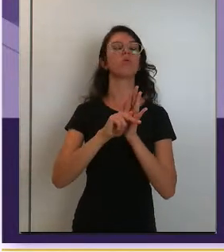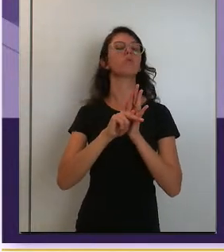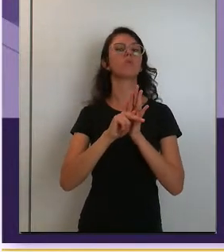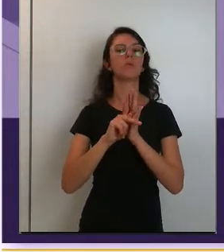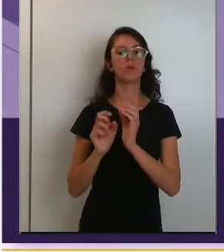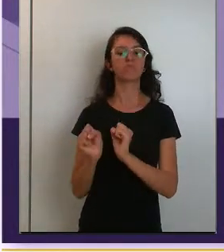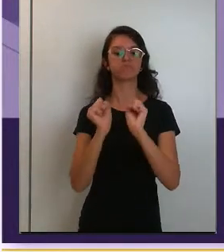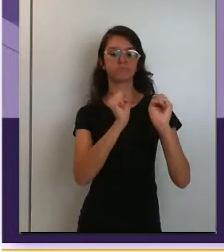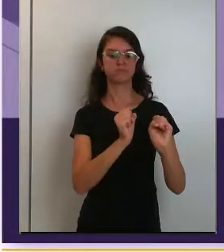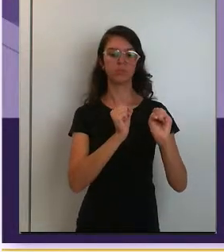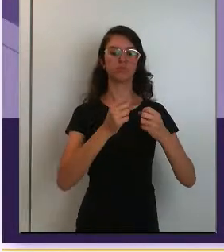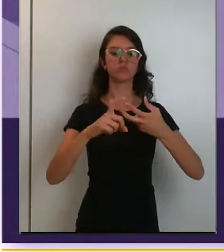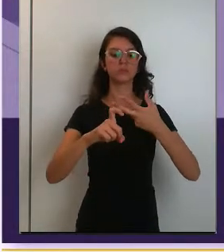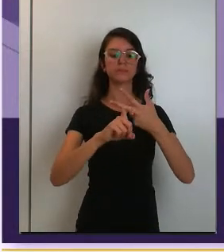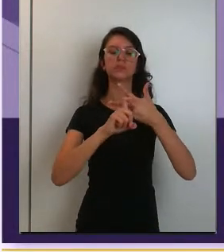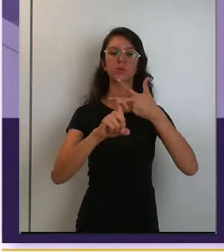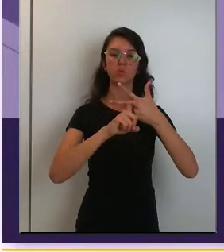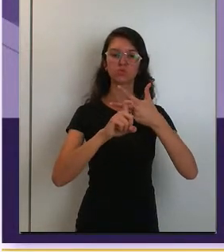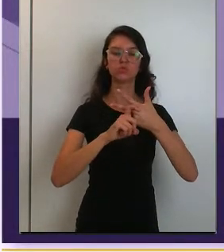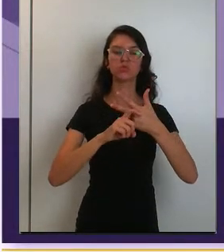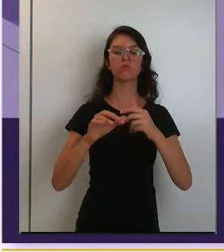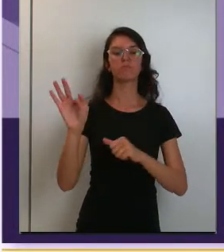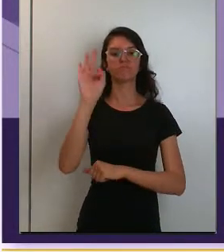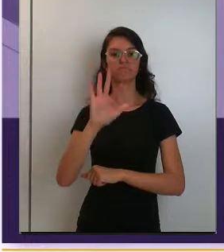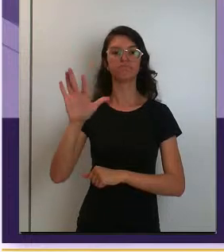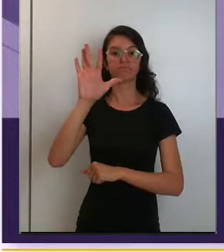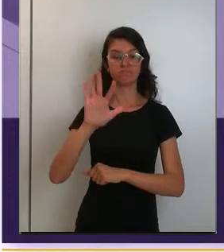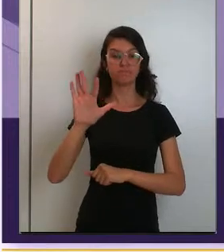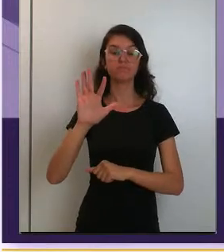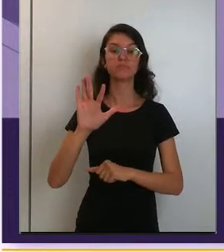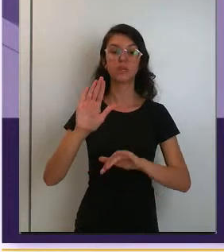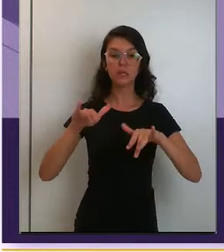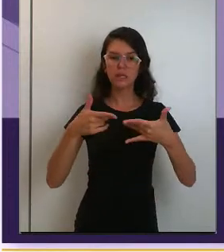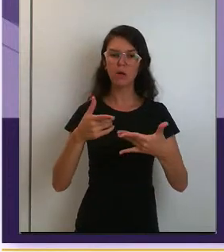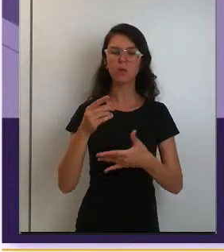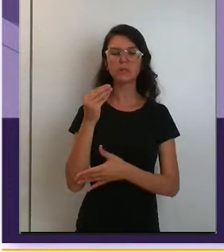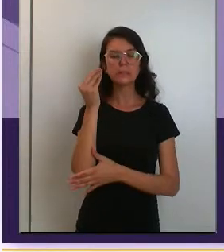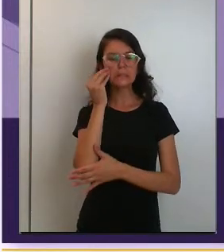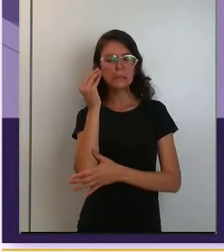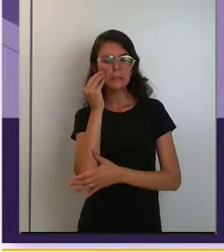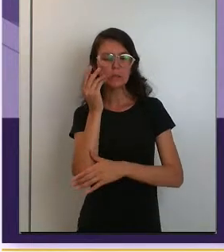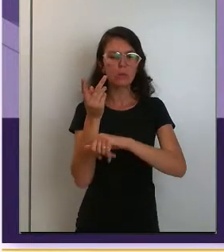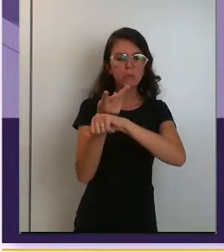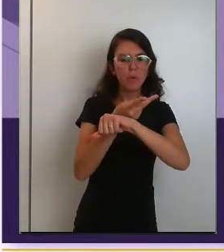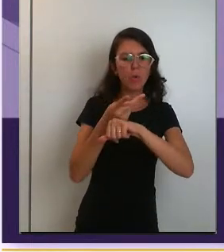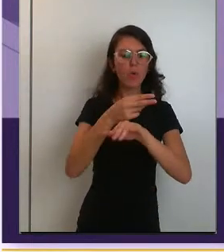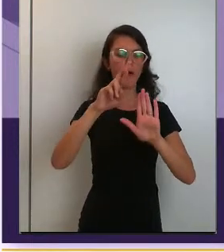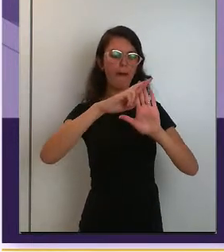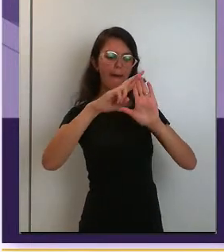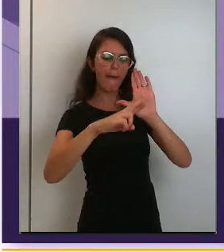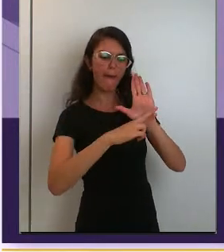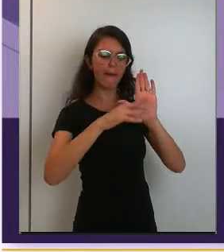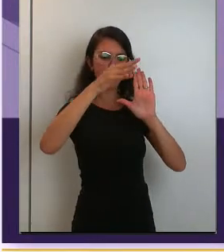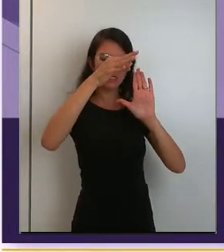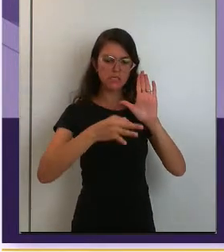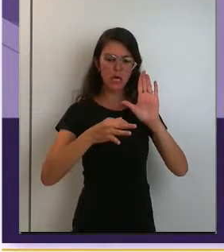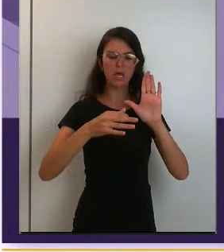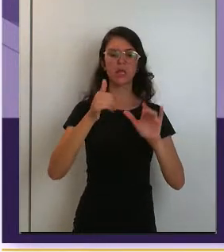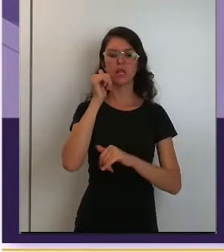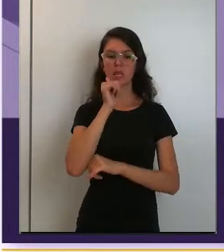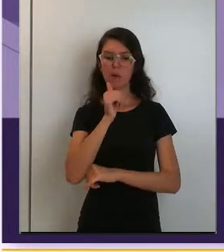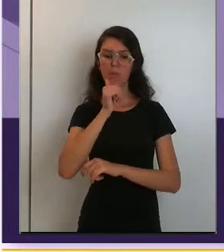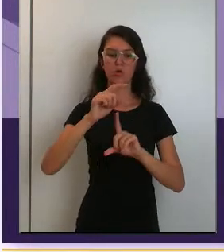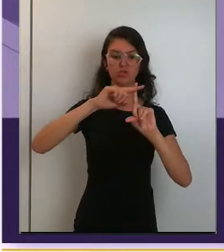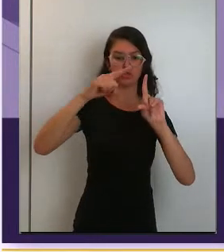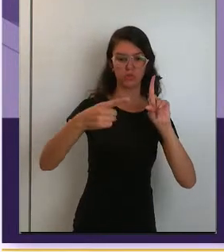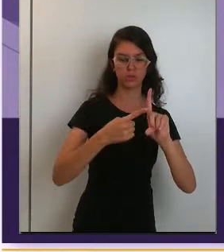Federal. Essa medida provisória, ela procurou regular várias situações da trabalhadora gestante e lactante